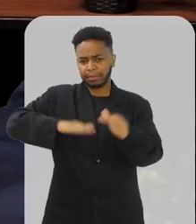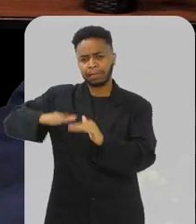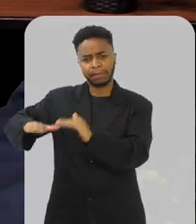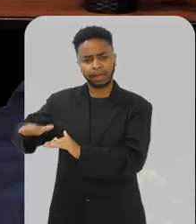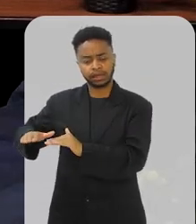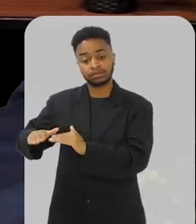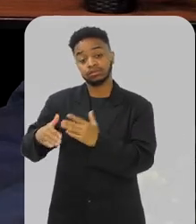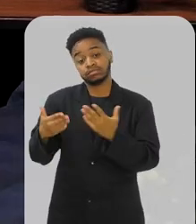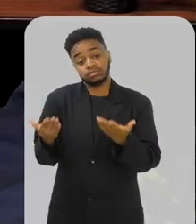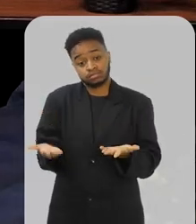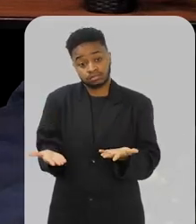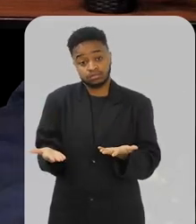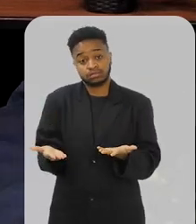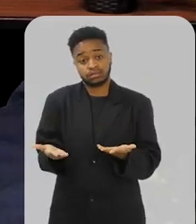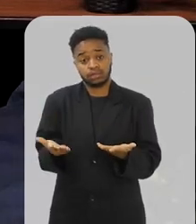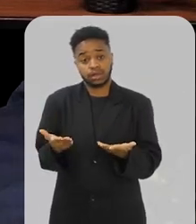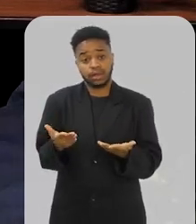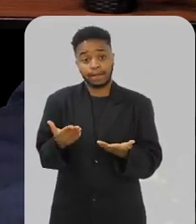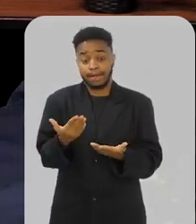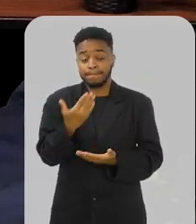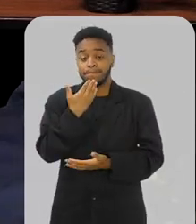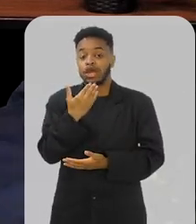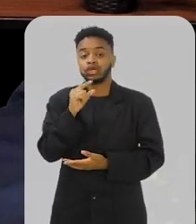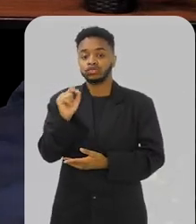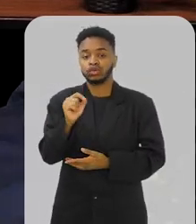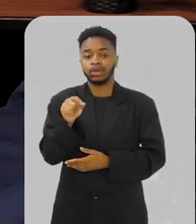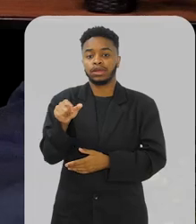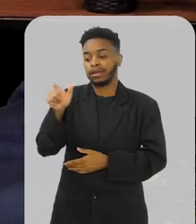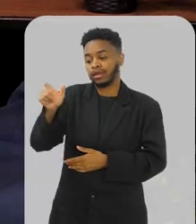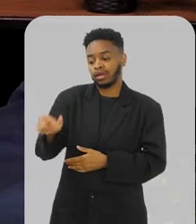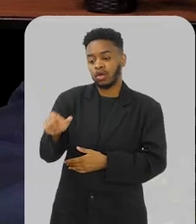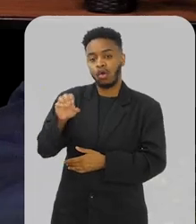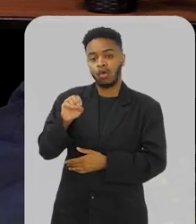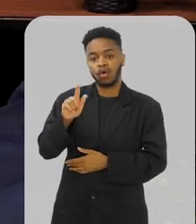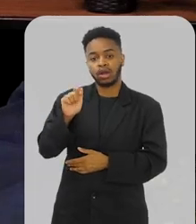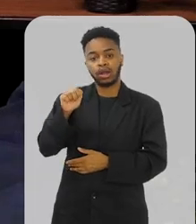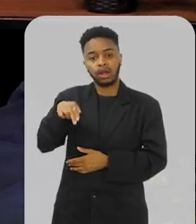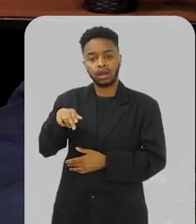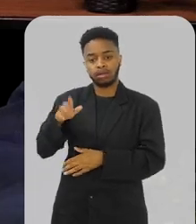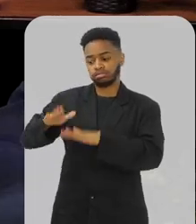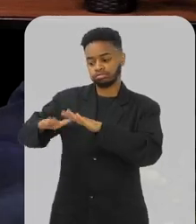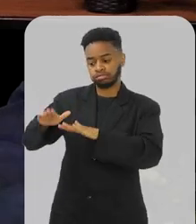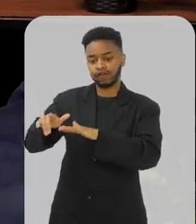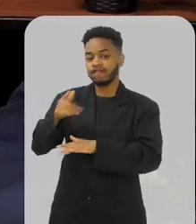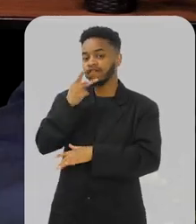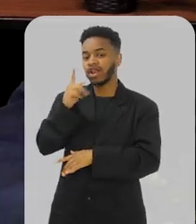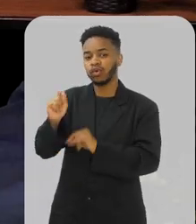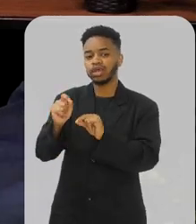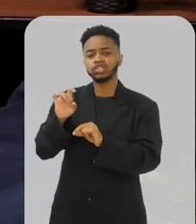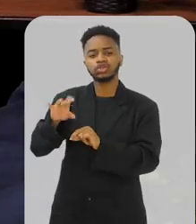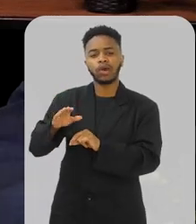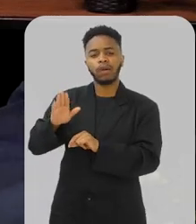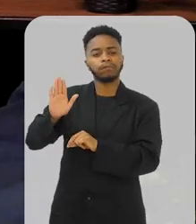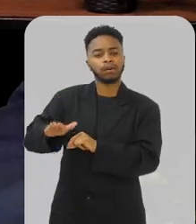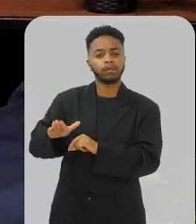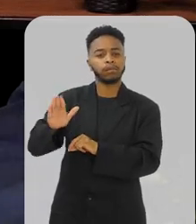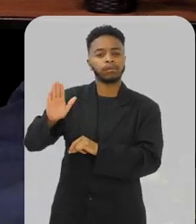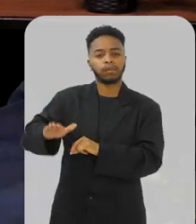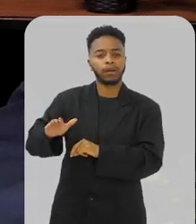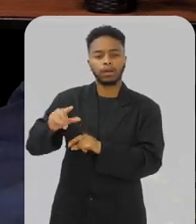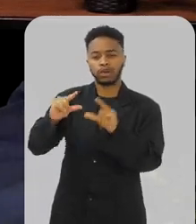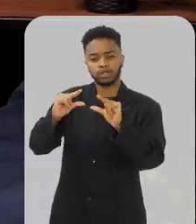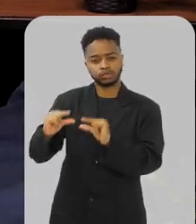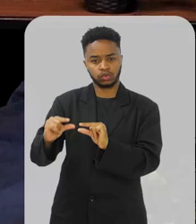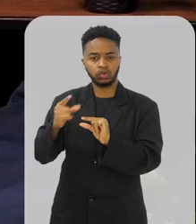cachixi, você pega, pede para um dos ogãs, olha, marca só, marca